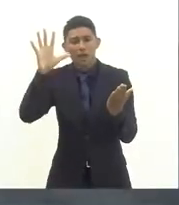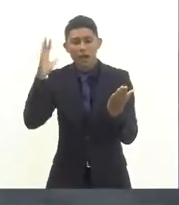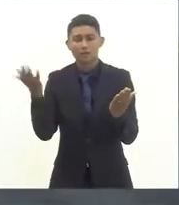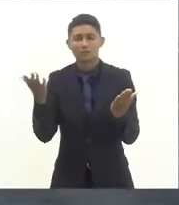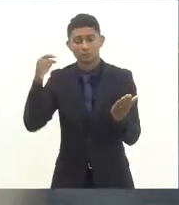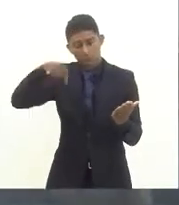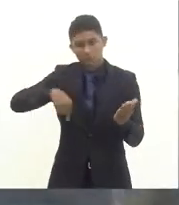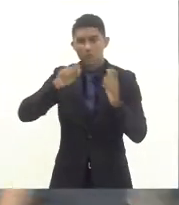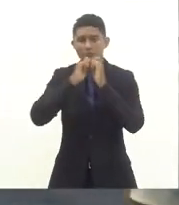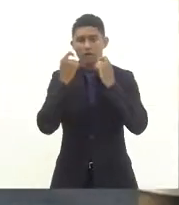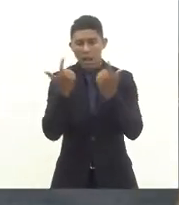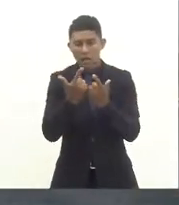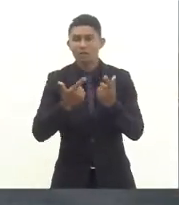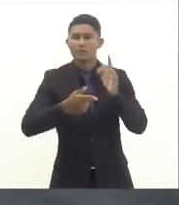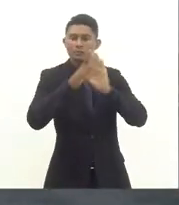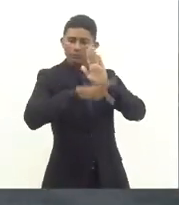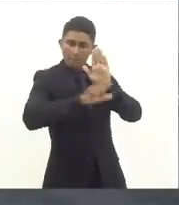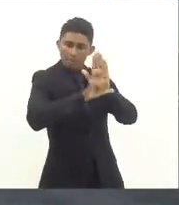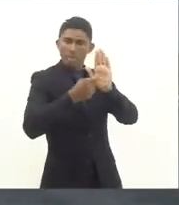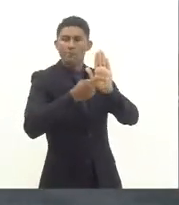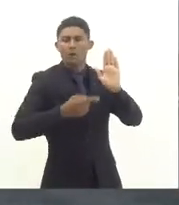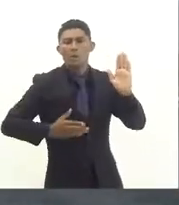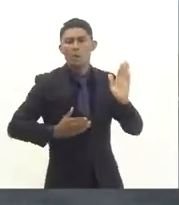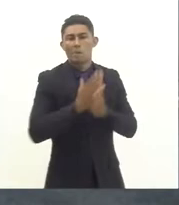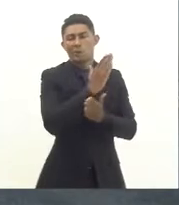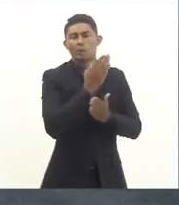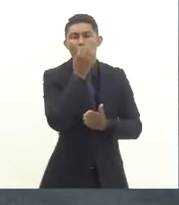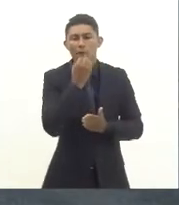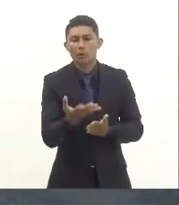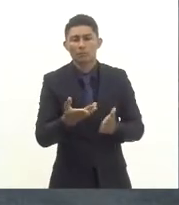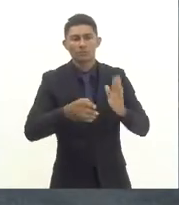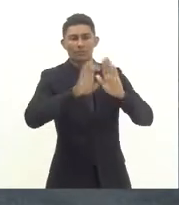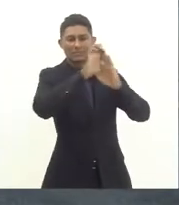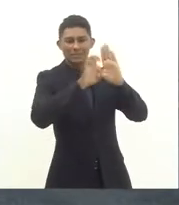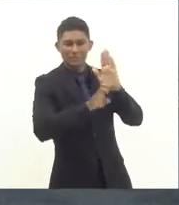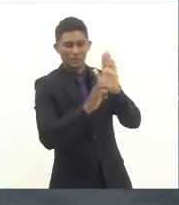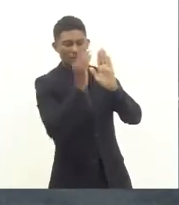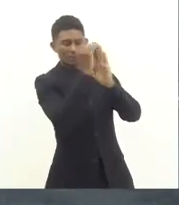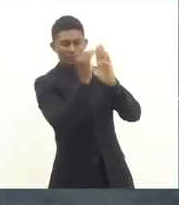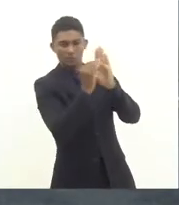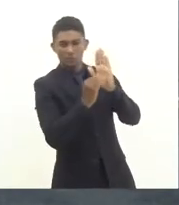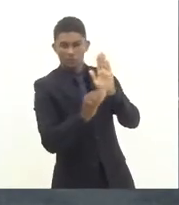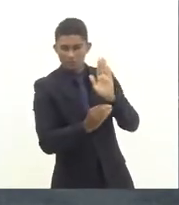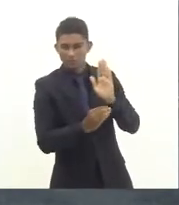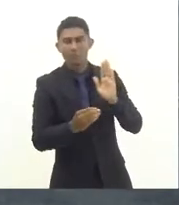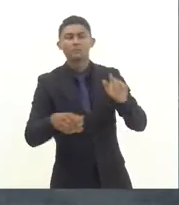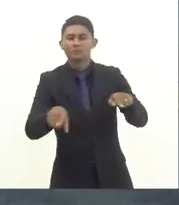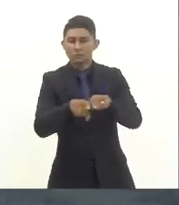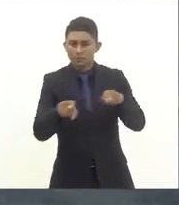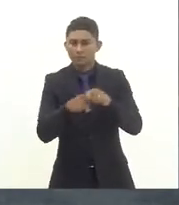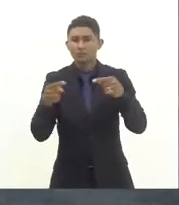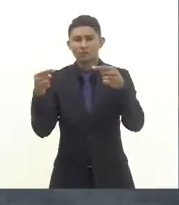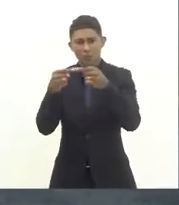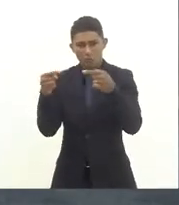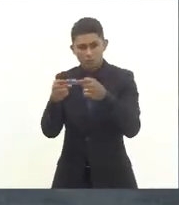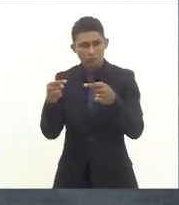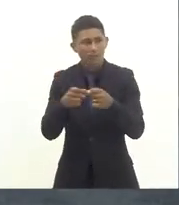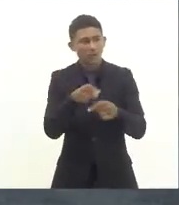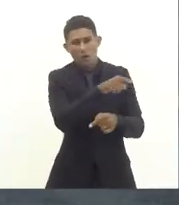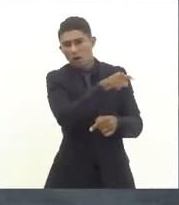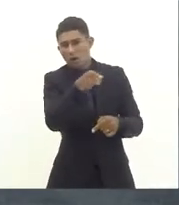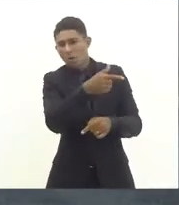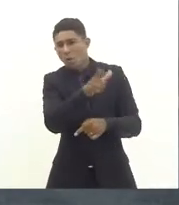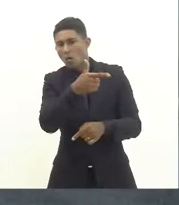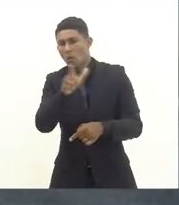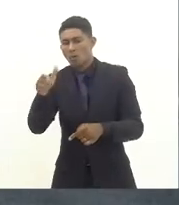aprovar esse projeto de lei aperfeiçoado com emenda se estendendo para todas as concessões a via lagos tem seu